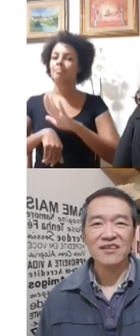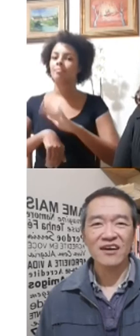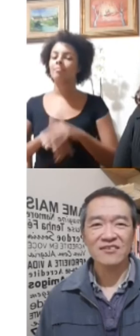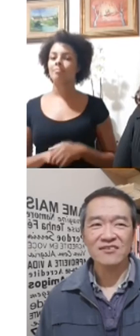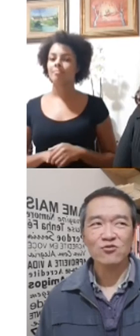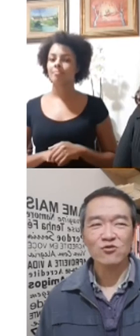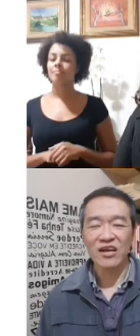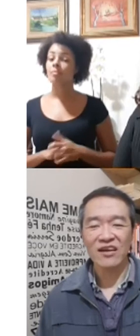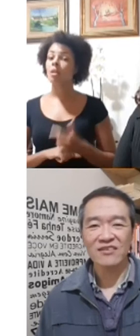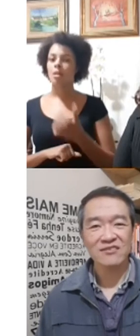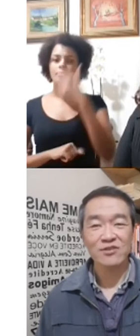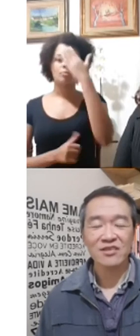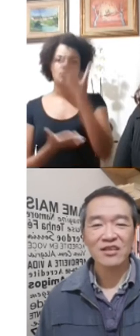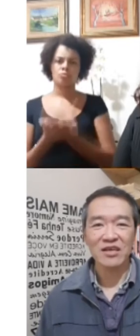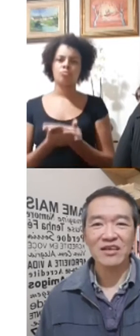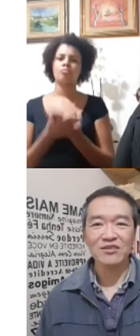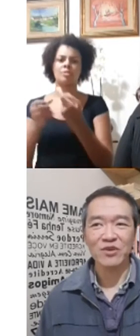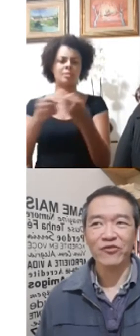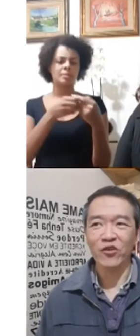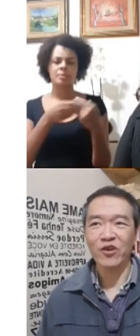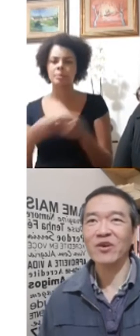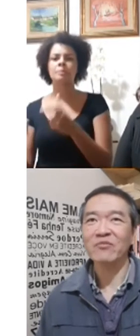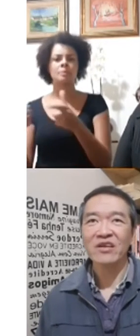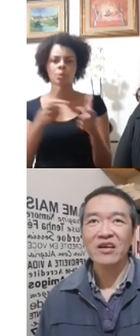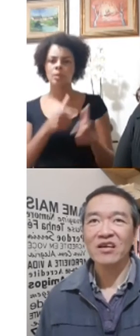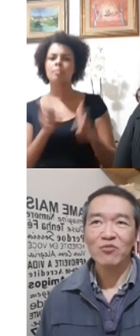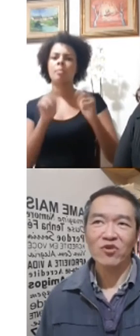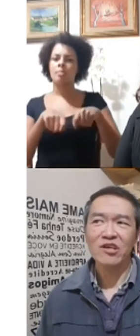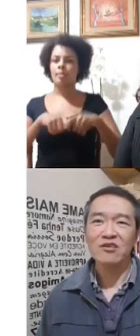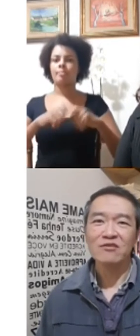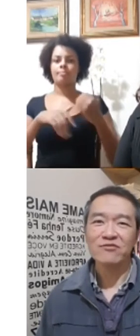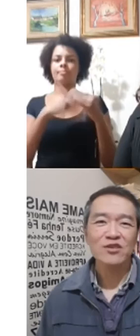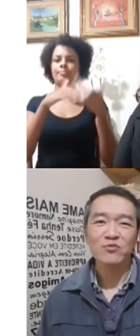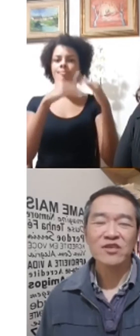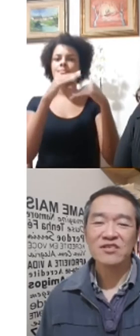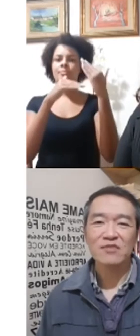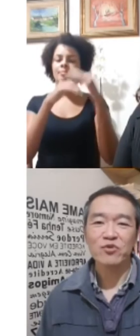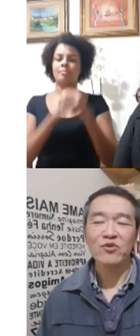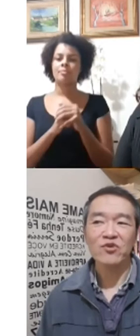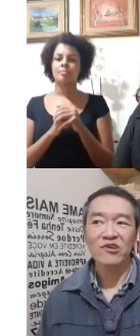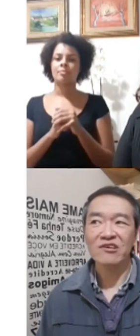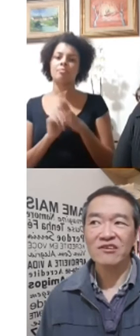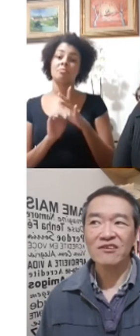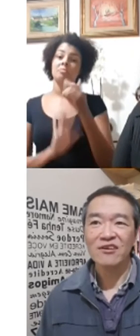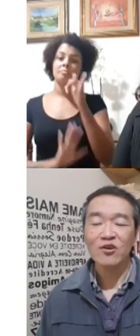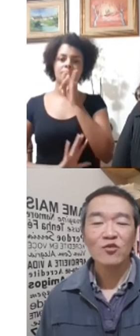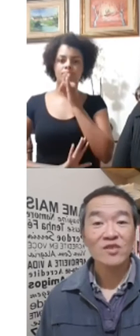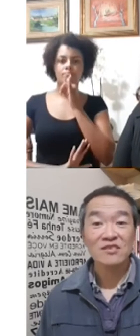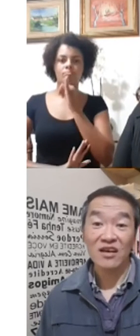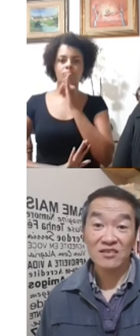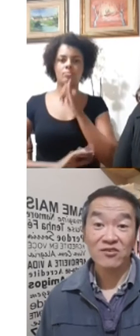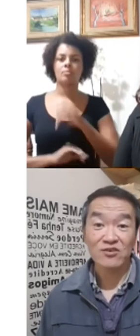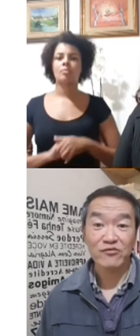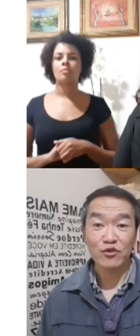evolução das cidades, dos lugares. Se você trabalhar de uma forma boa, eu vejo, por exemplo,